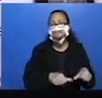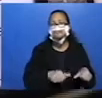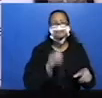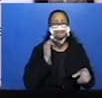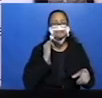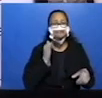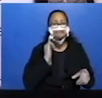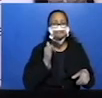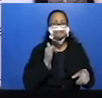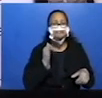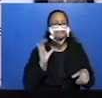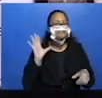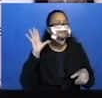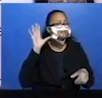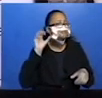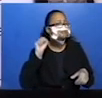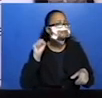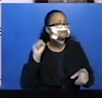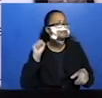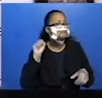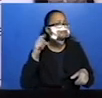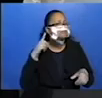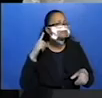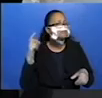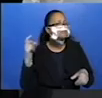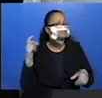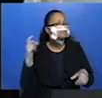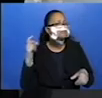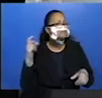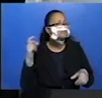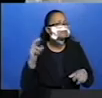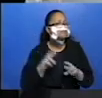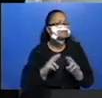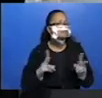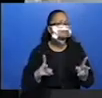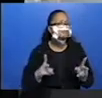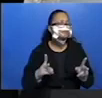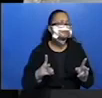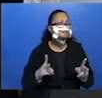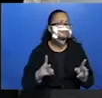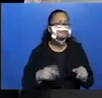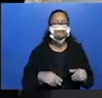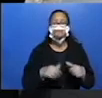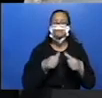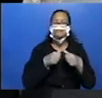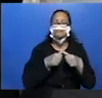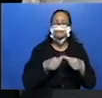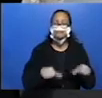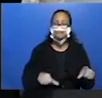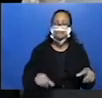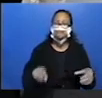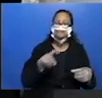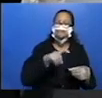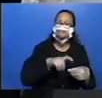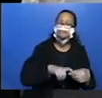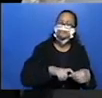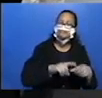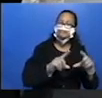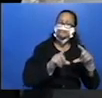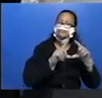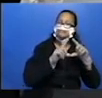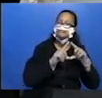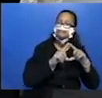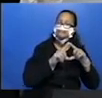um sussurro estranho? Olha lá, estavam no interior da pirâmide de